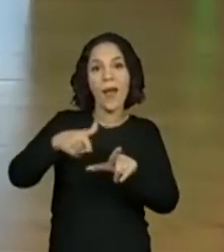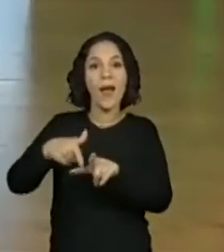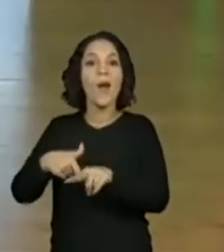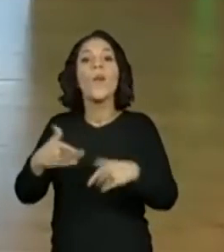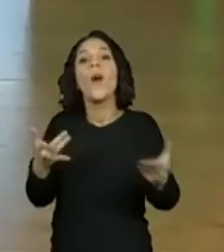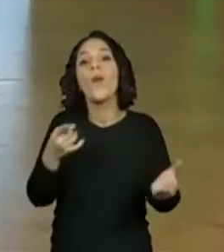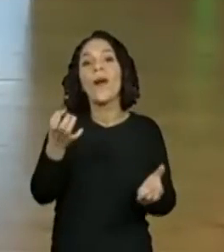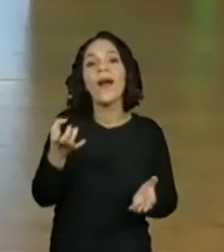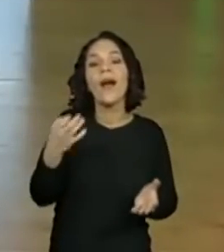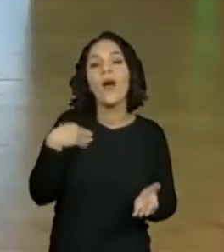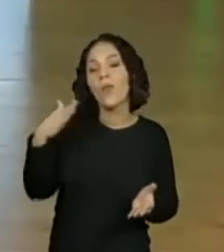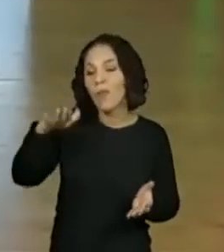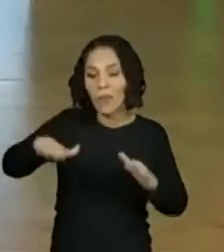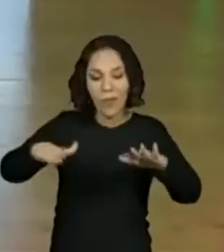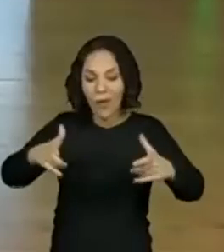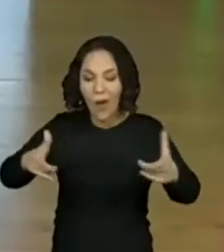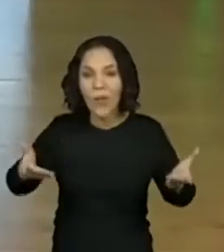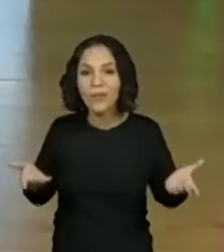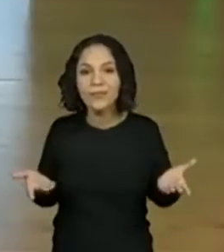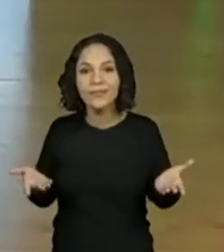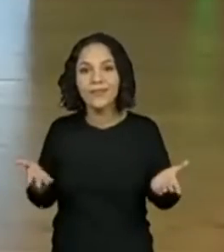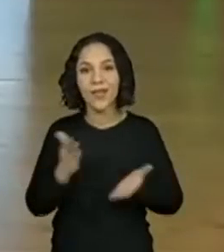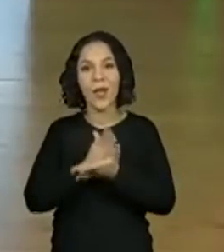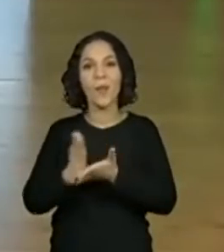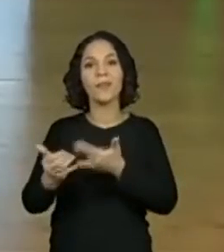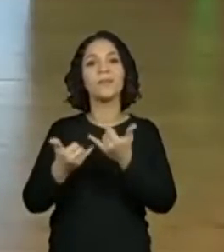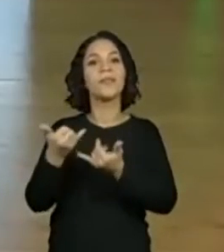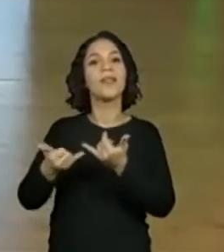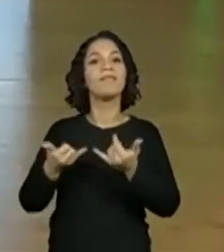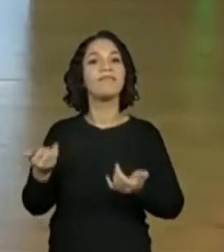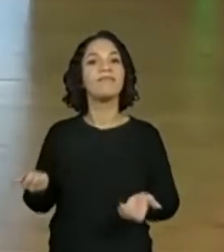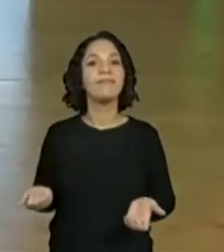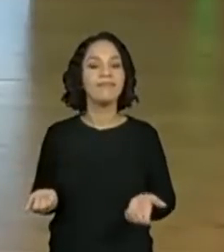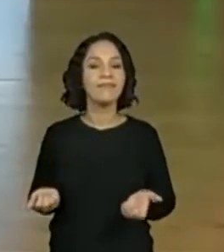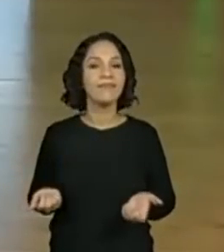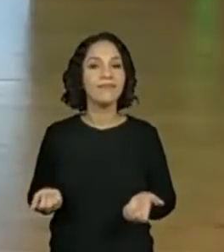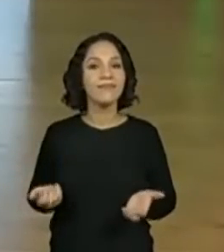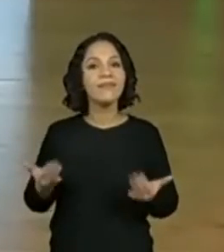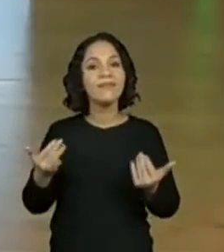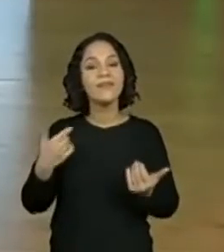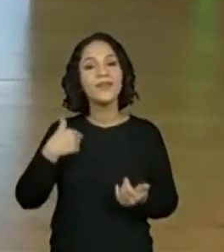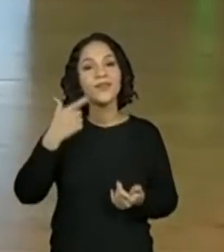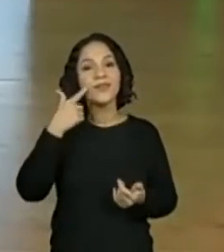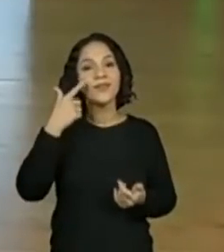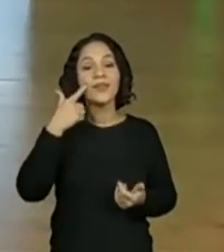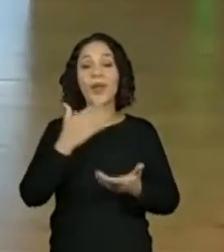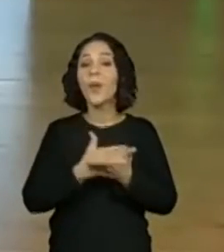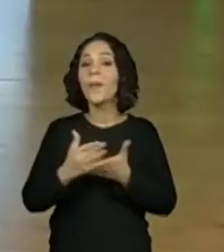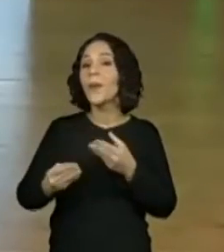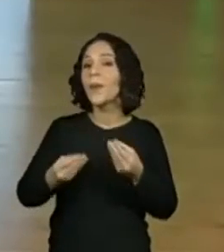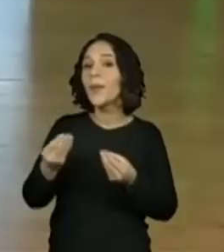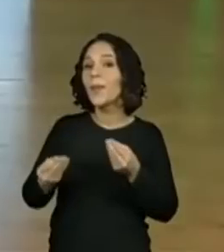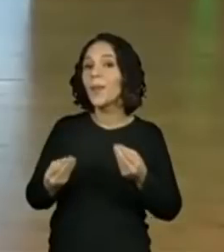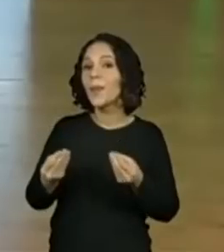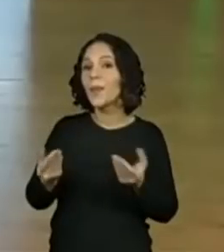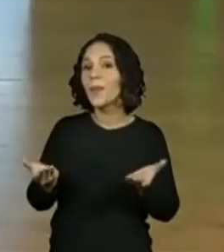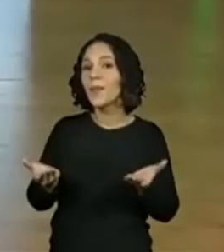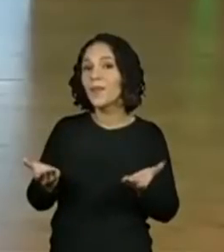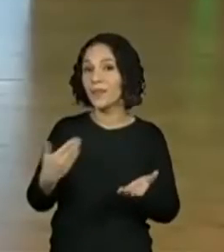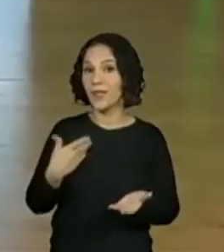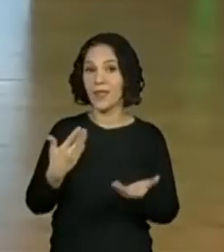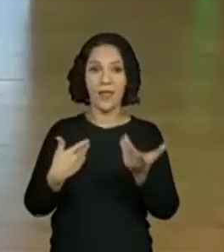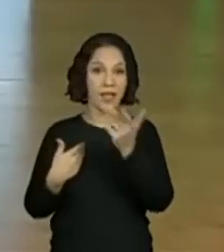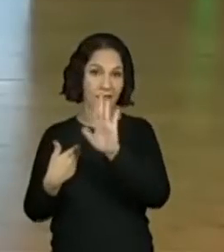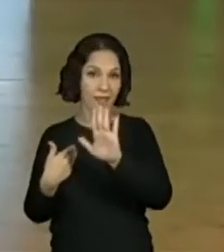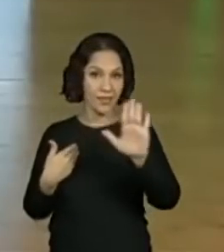vocês querem que eu coloque? Para ela começar o jogo. Coloquem aí no chat pra gente. Ela vai começar por onde? Colocando que mão? Mão esquerda ou